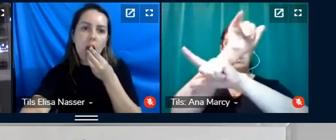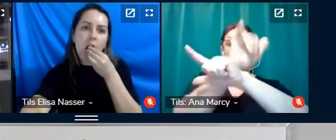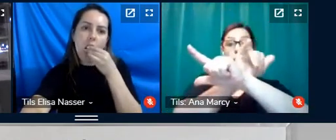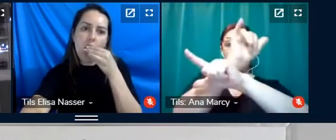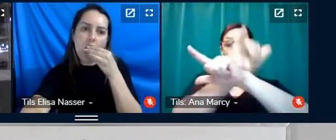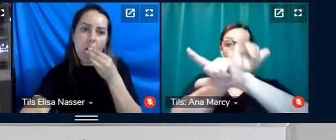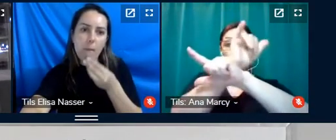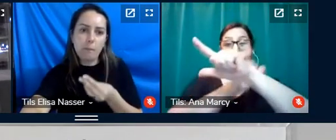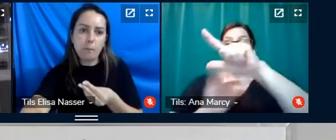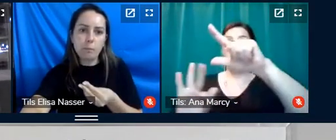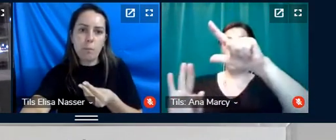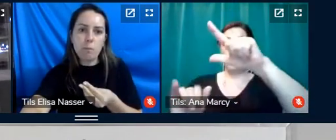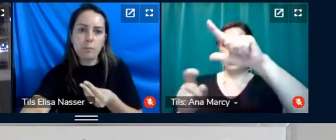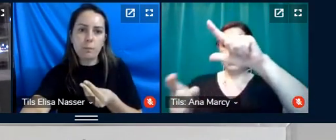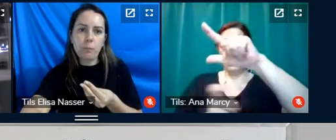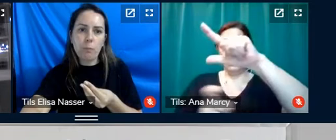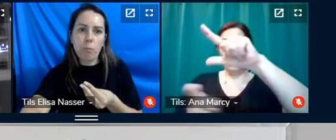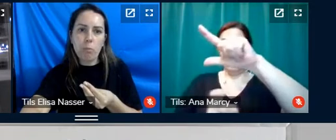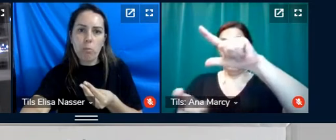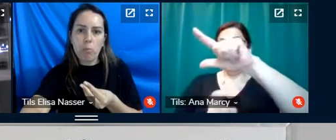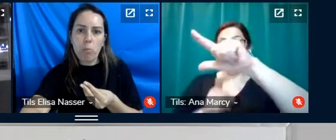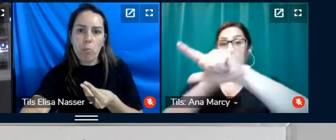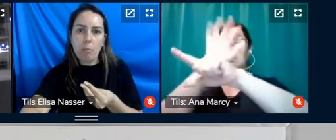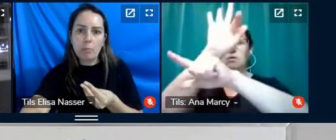Posso trocar.